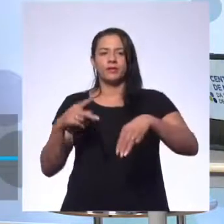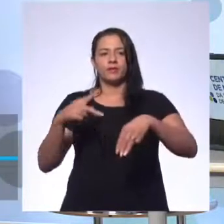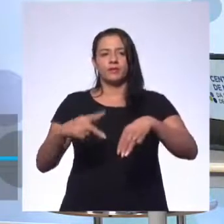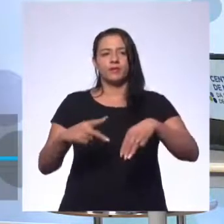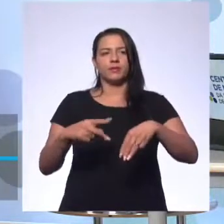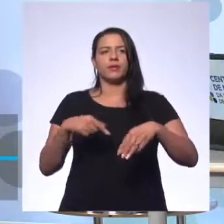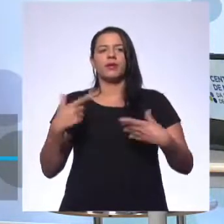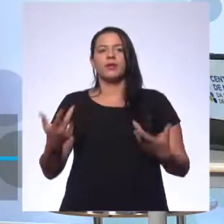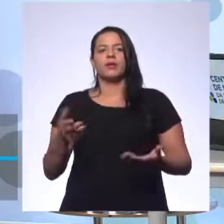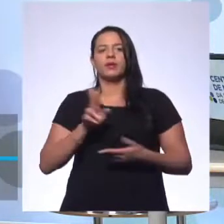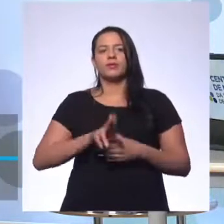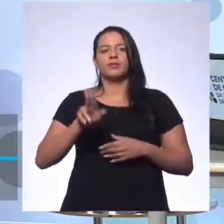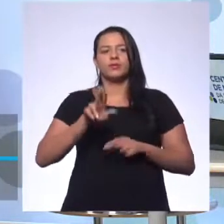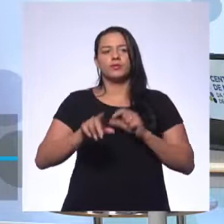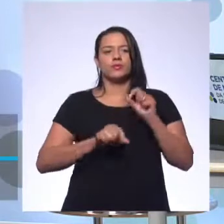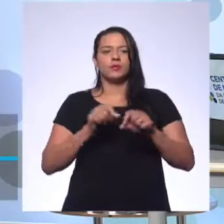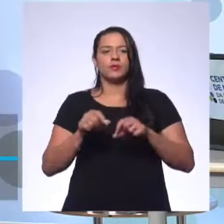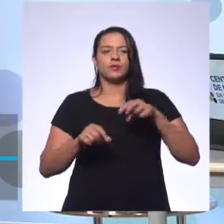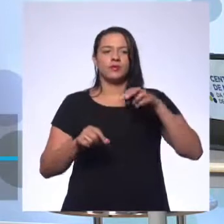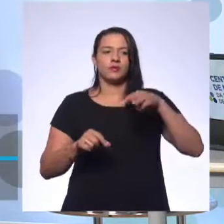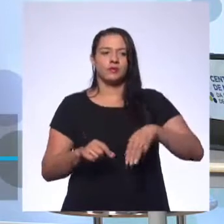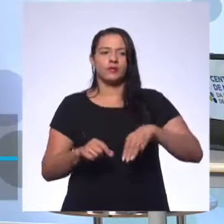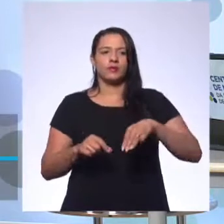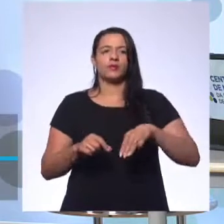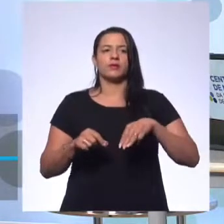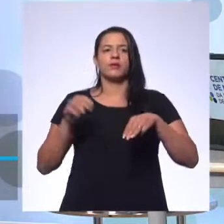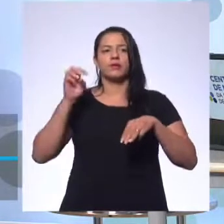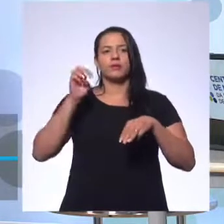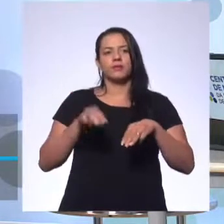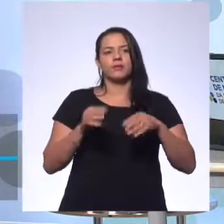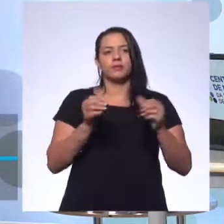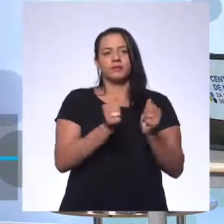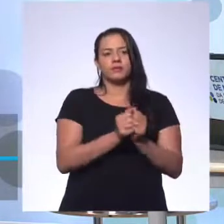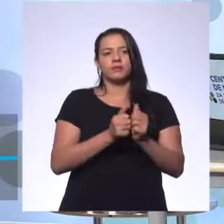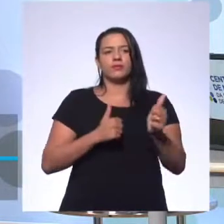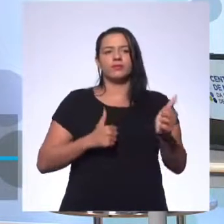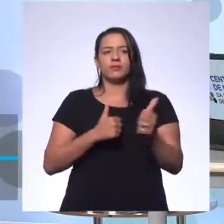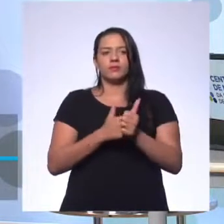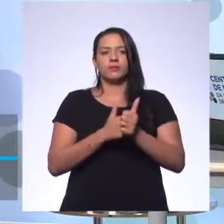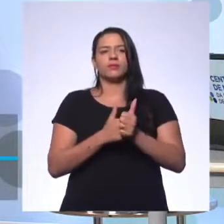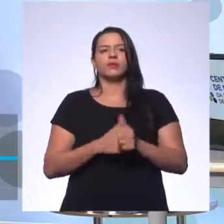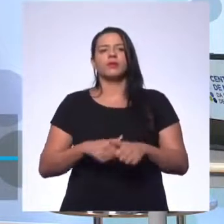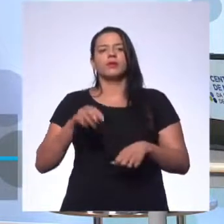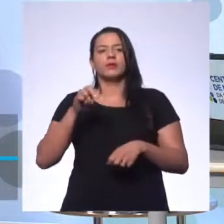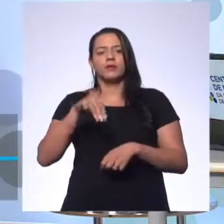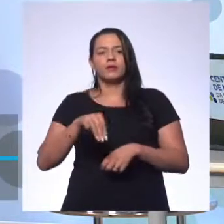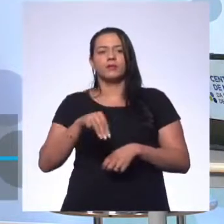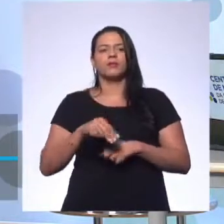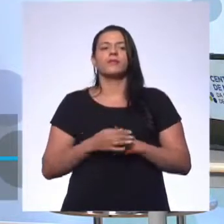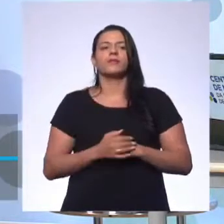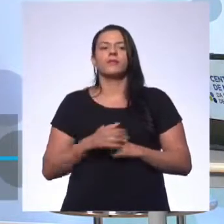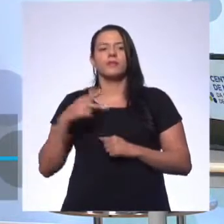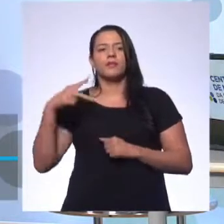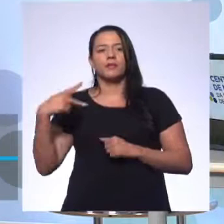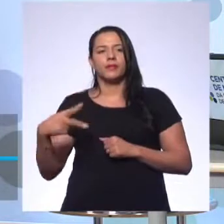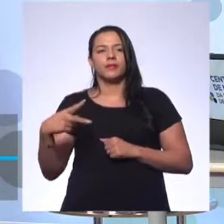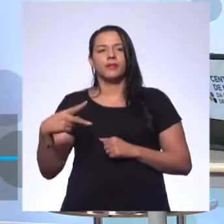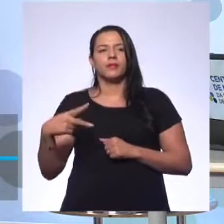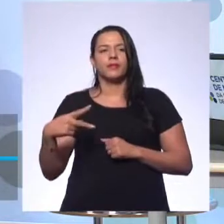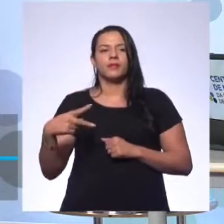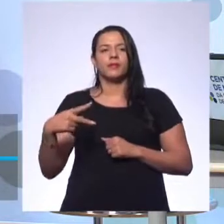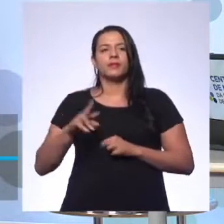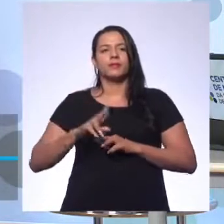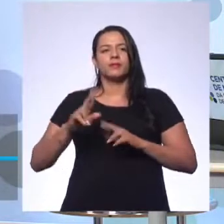usou o seguinte, M para dizer que melancia e melão são mais próximos porque começam com a mesma letra, e que pepino